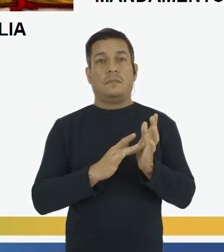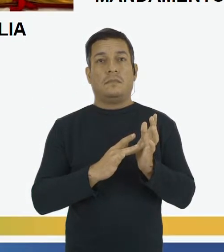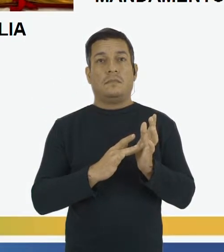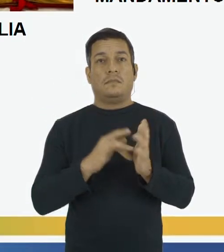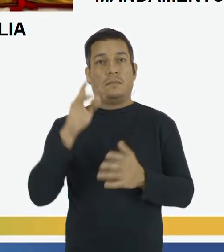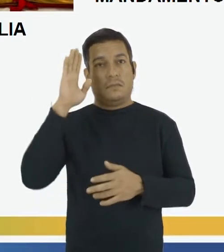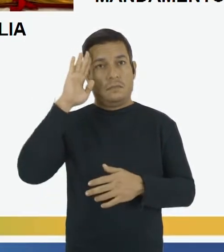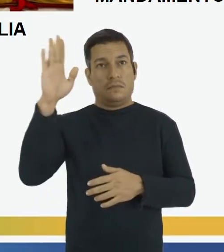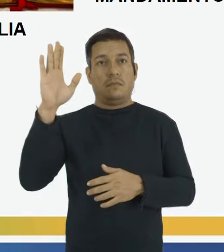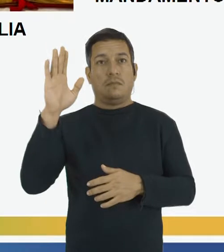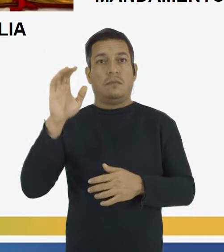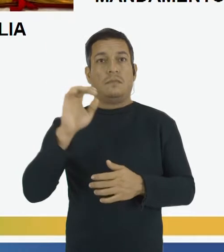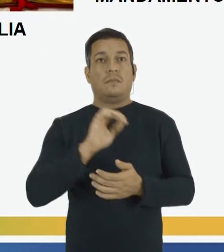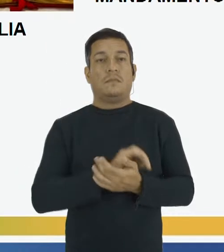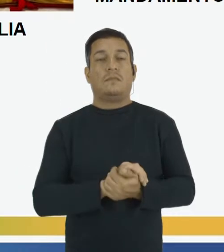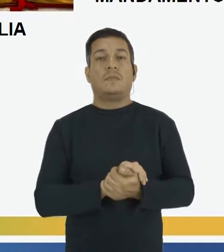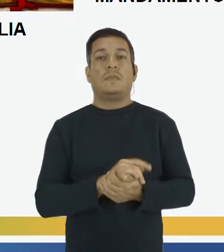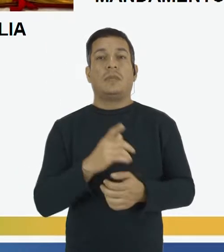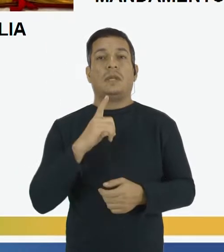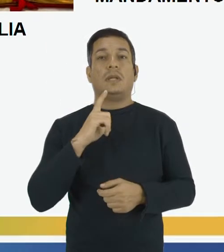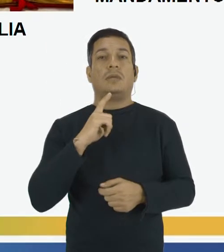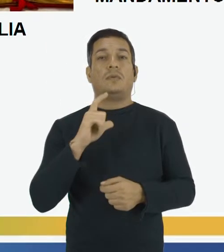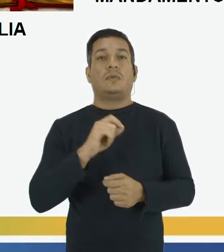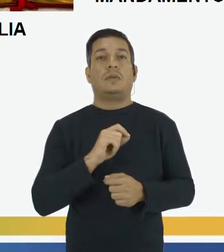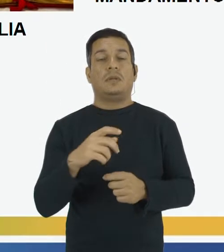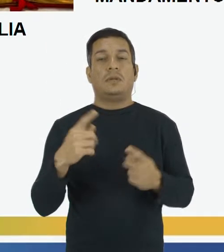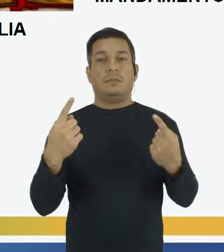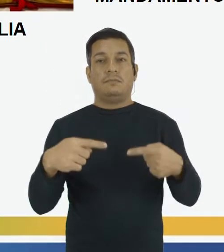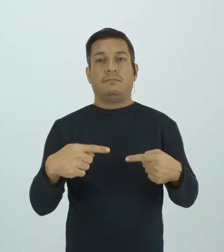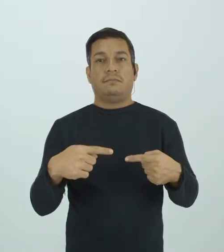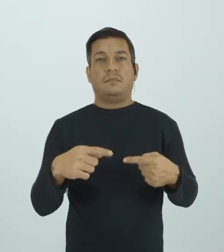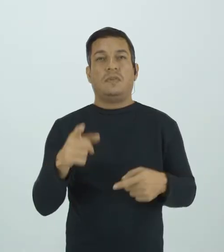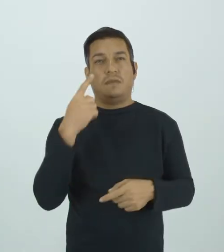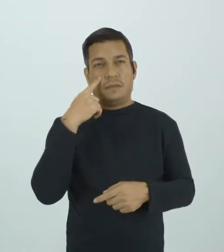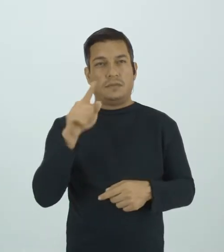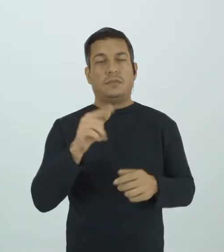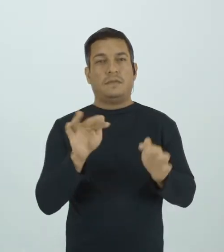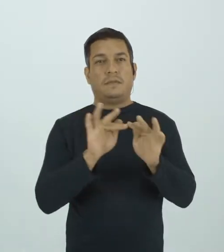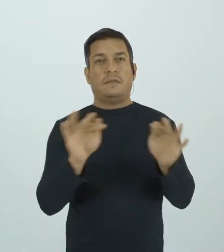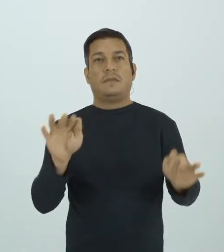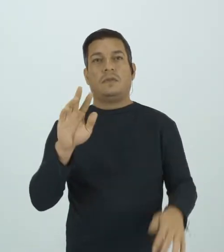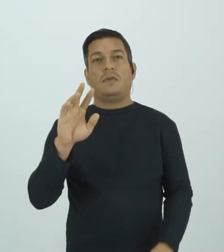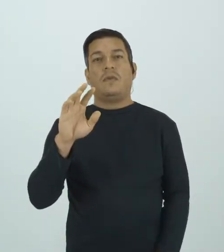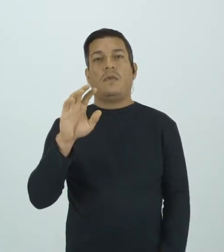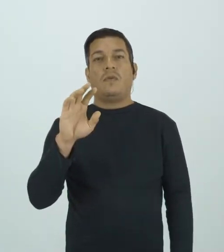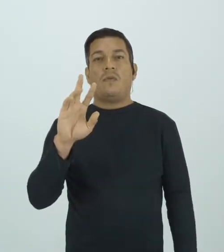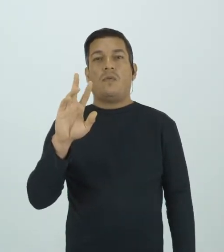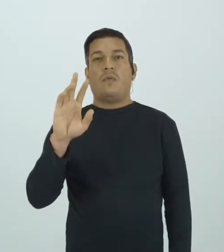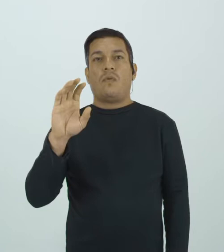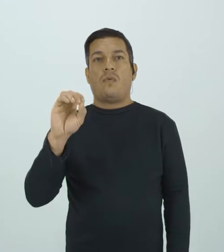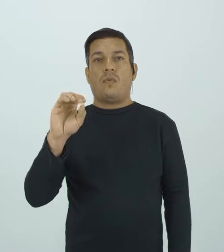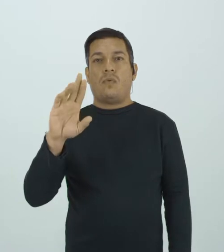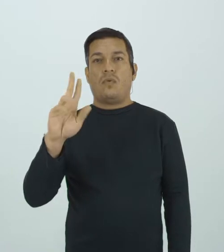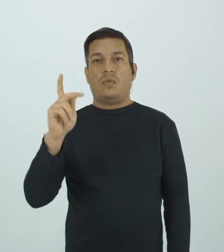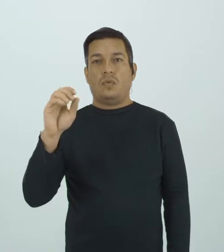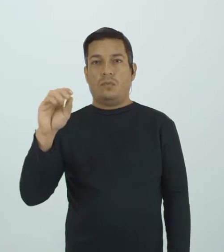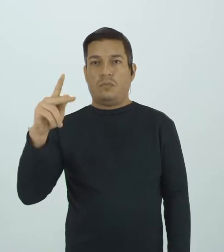um princípio que era olho por olho, dente por dente. Não sei se já ouviram falar sobre isso. Um